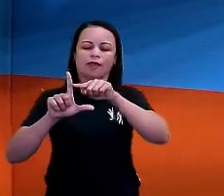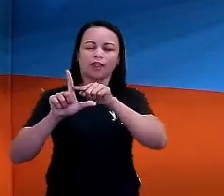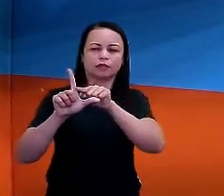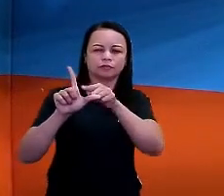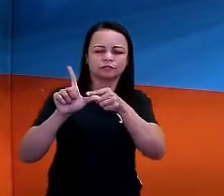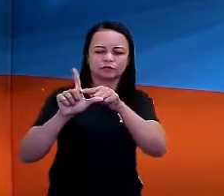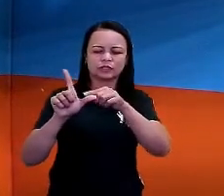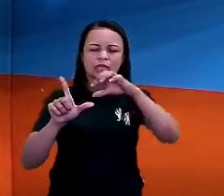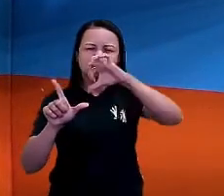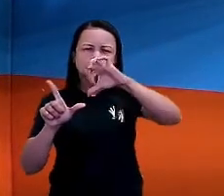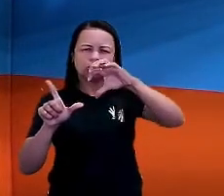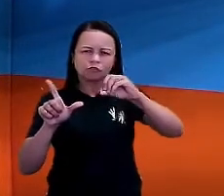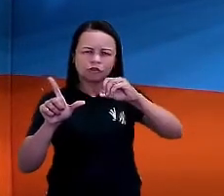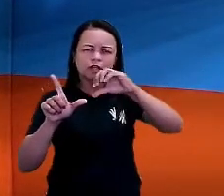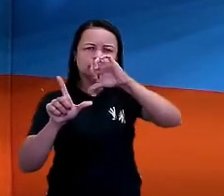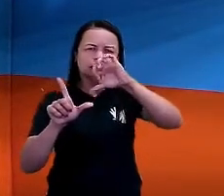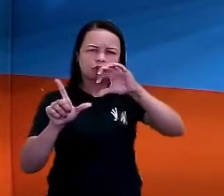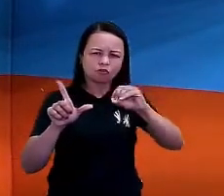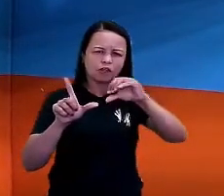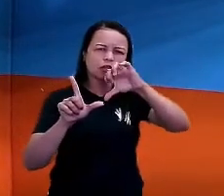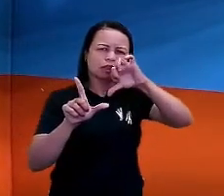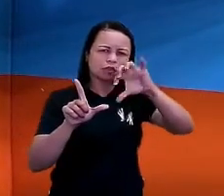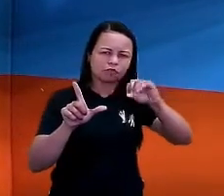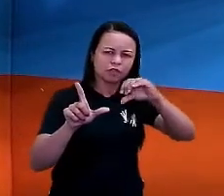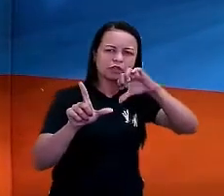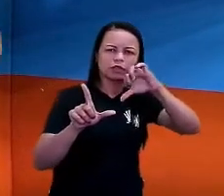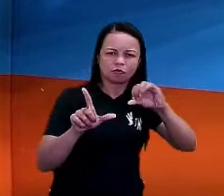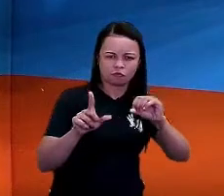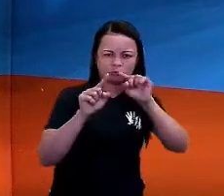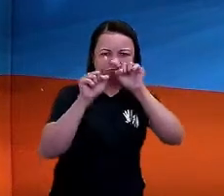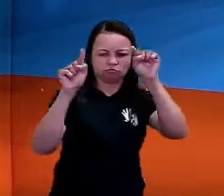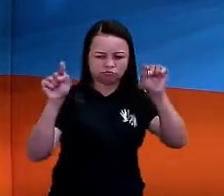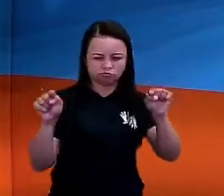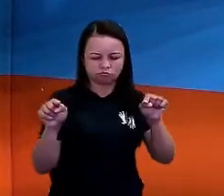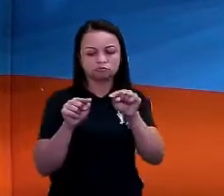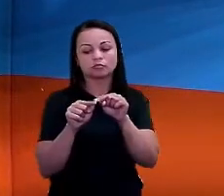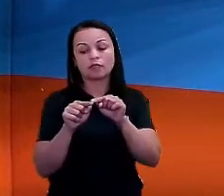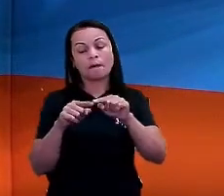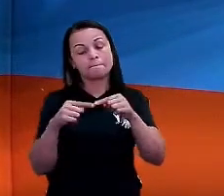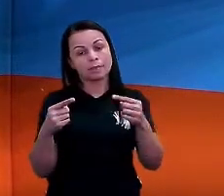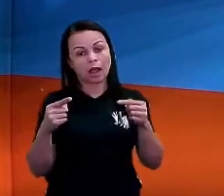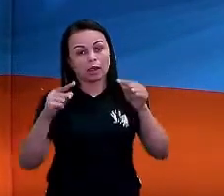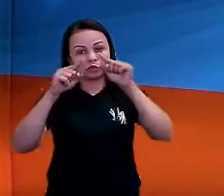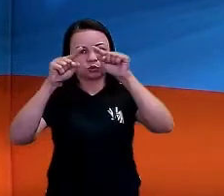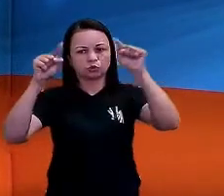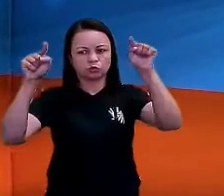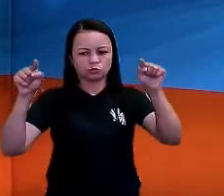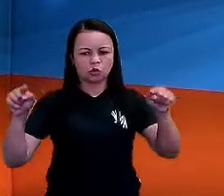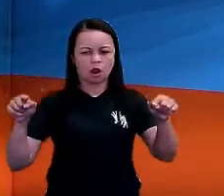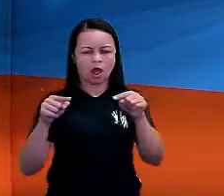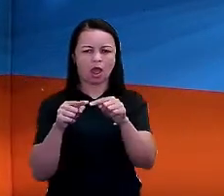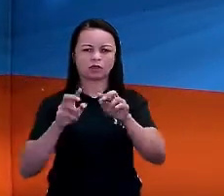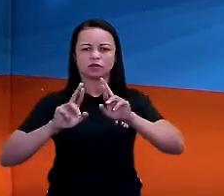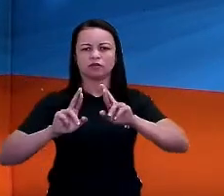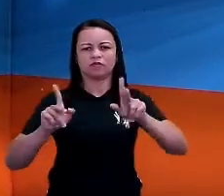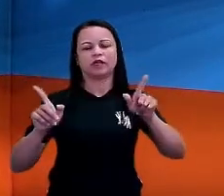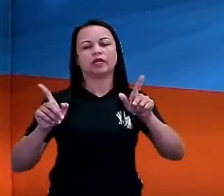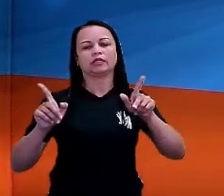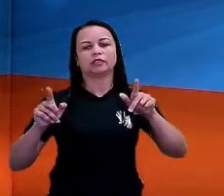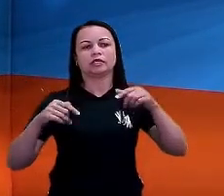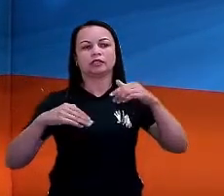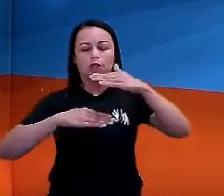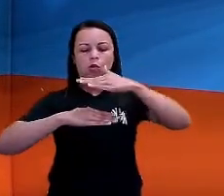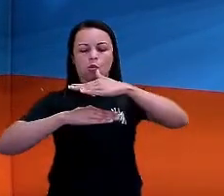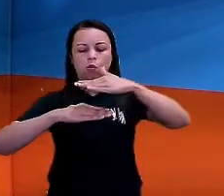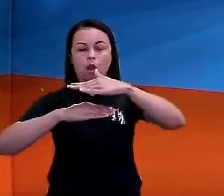ângulo de 90, 90, 90, 90. Mas os lados não são congruentes. Eu tenho lados paralelos